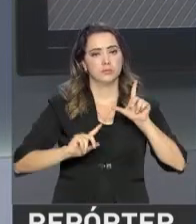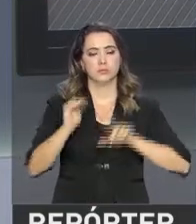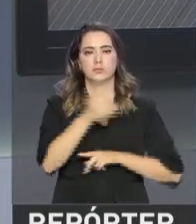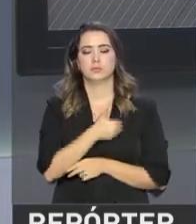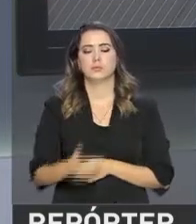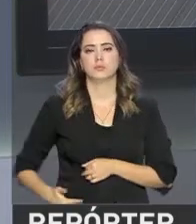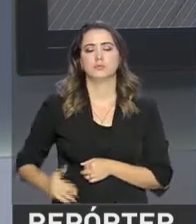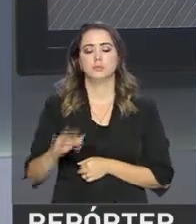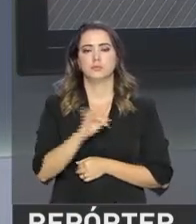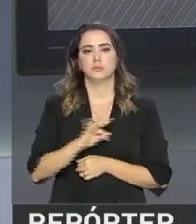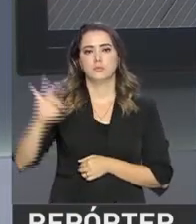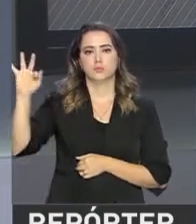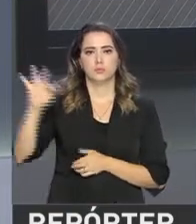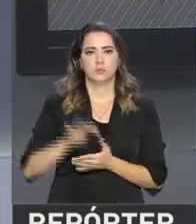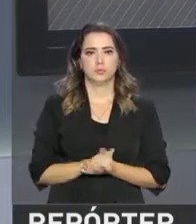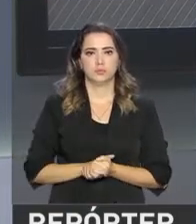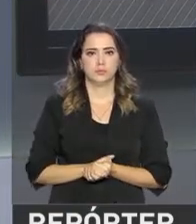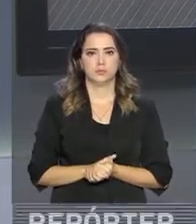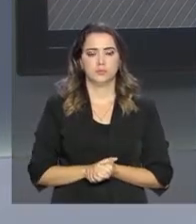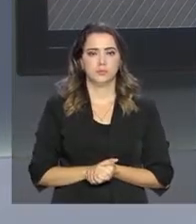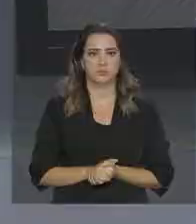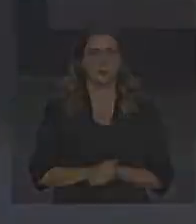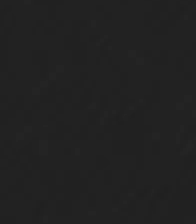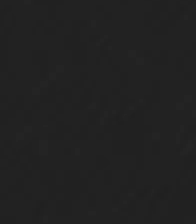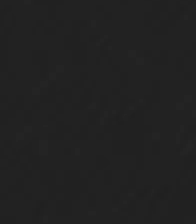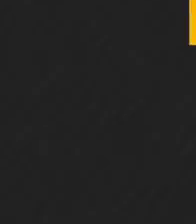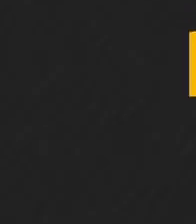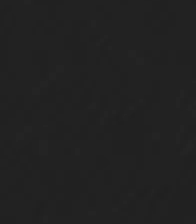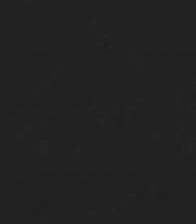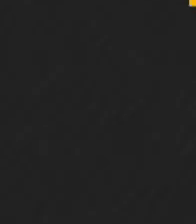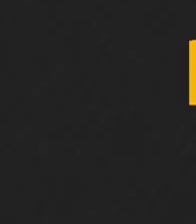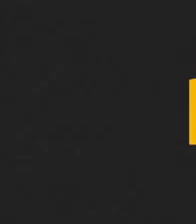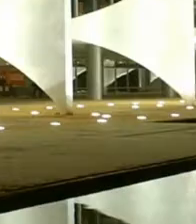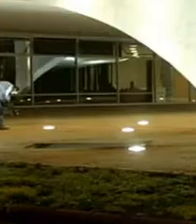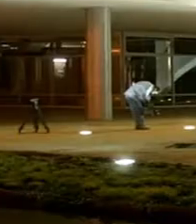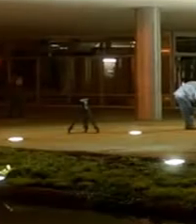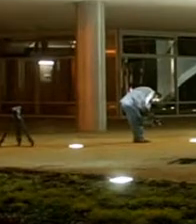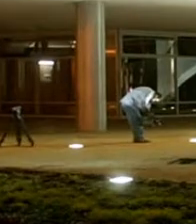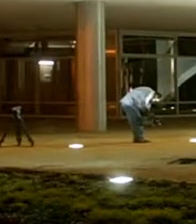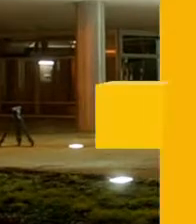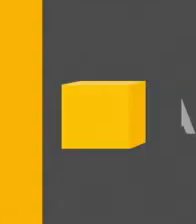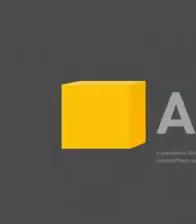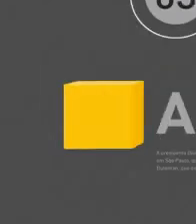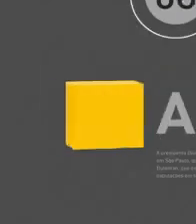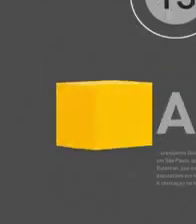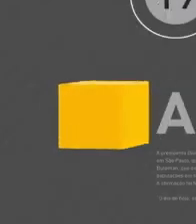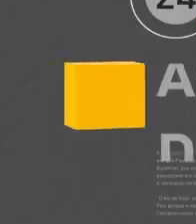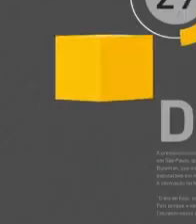gente na NBR, a TV do Governo Federal.